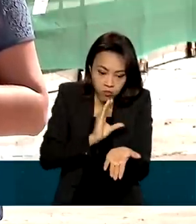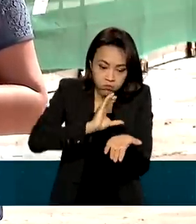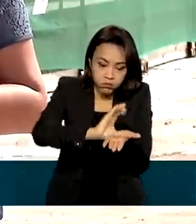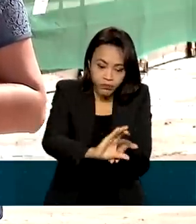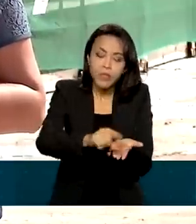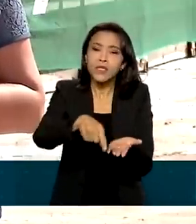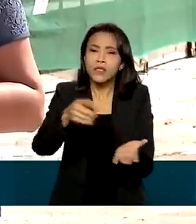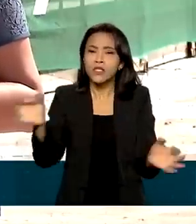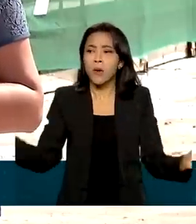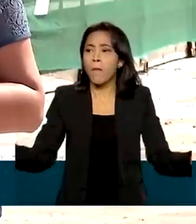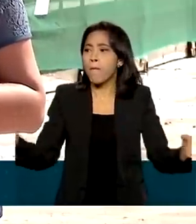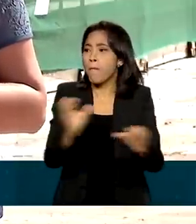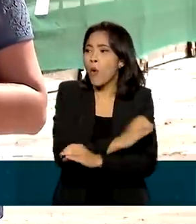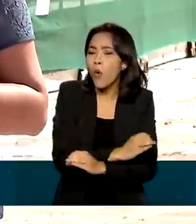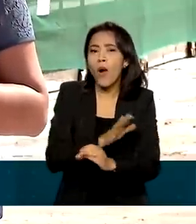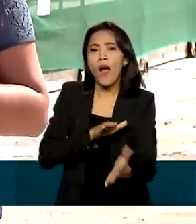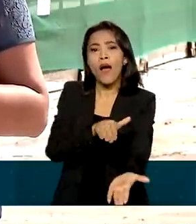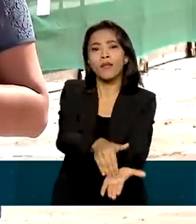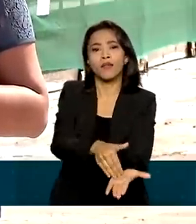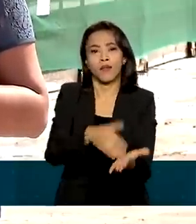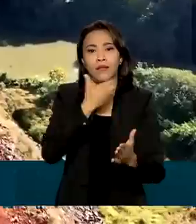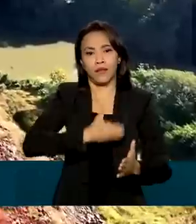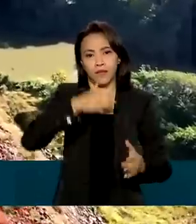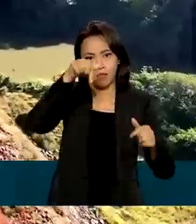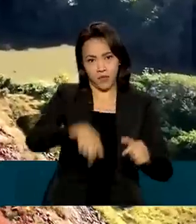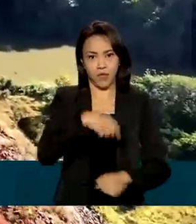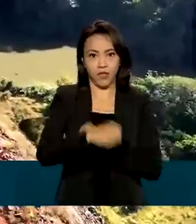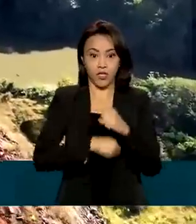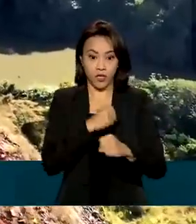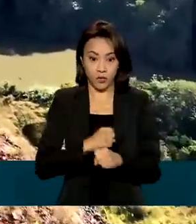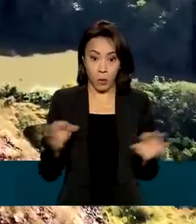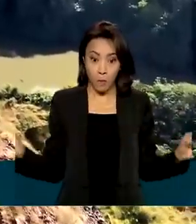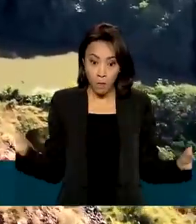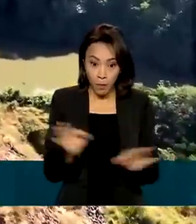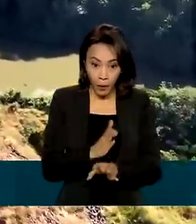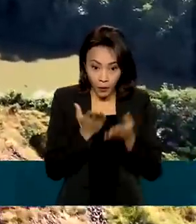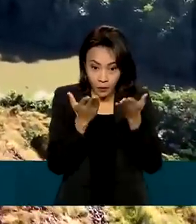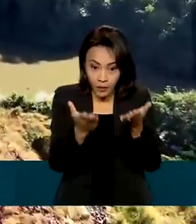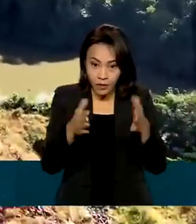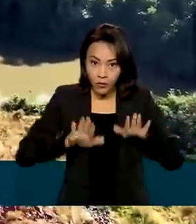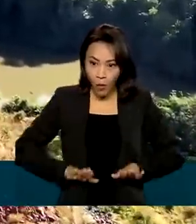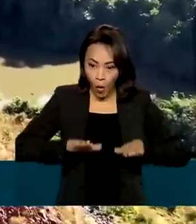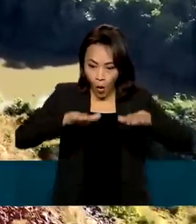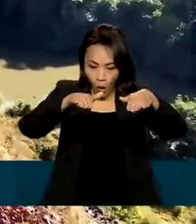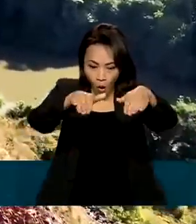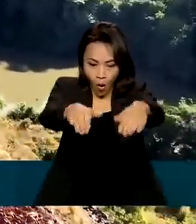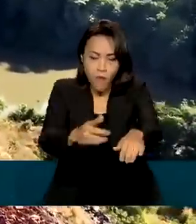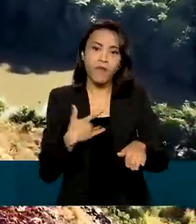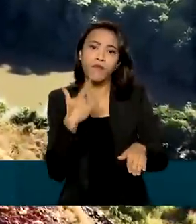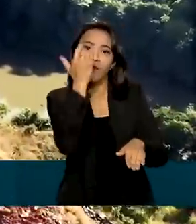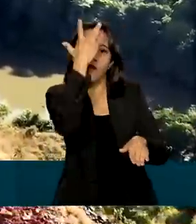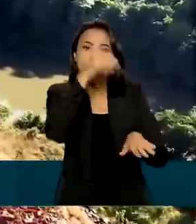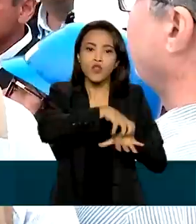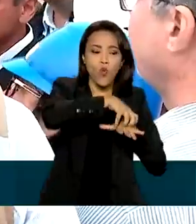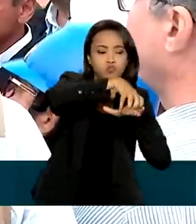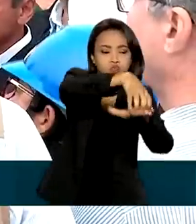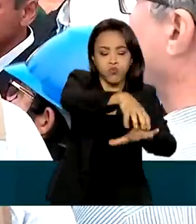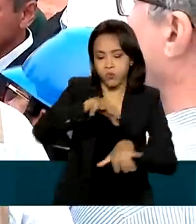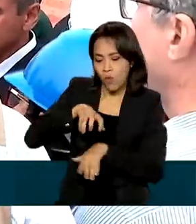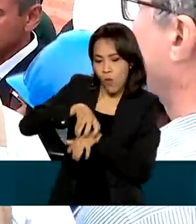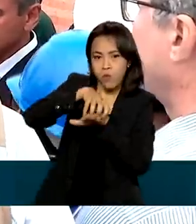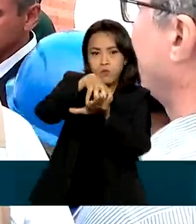as obras sejam concluídas até dezembro desse ano quando estiver pronto empreendimento vai ajudar no escoamento da produção local